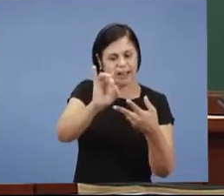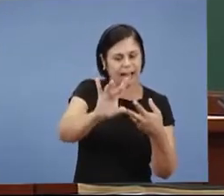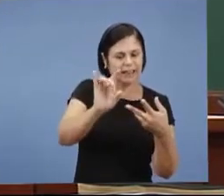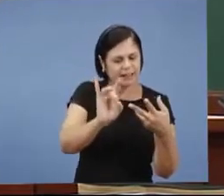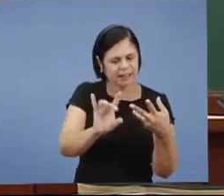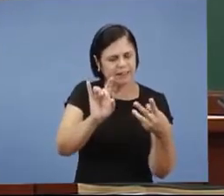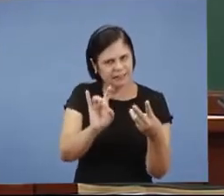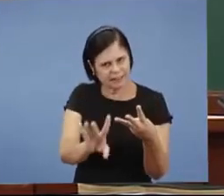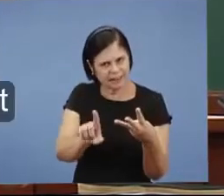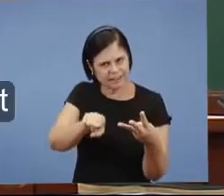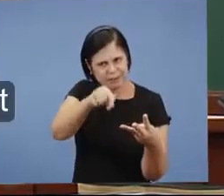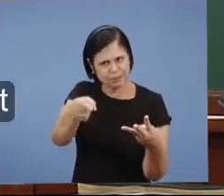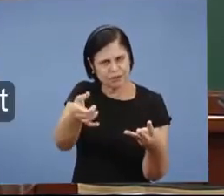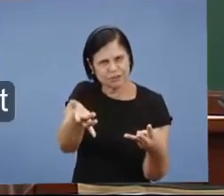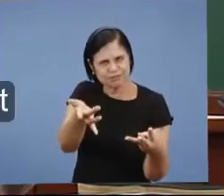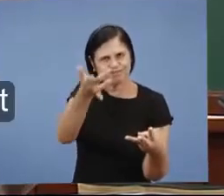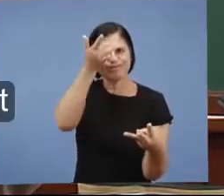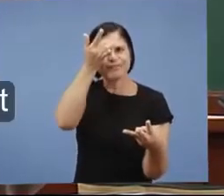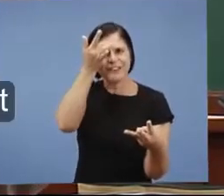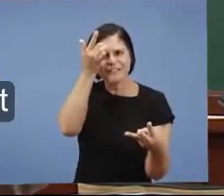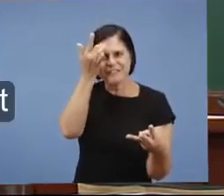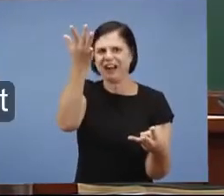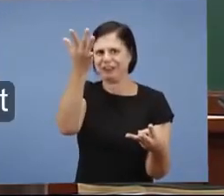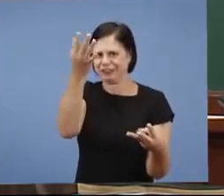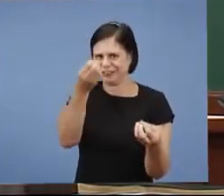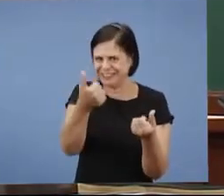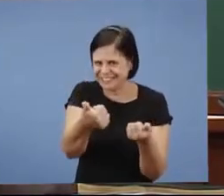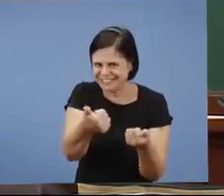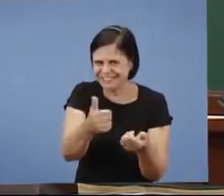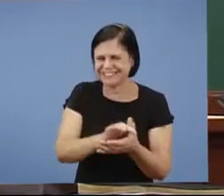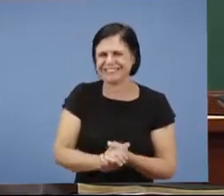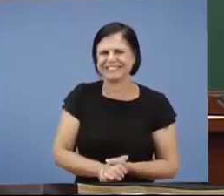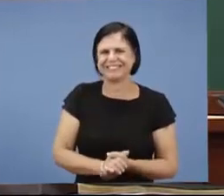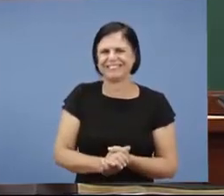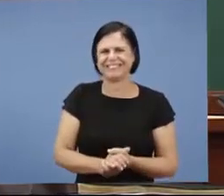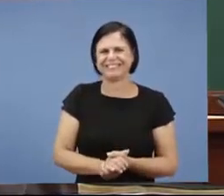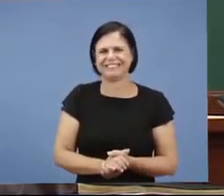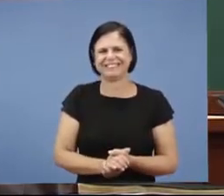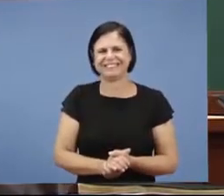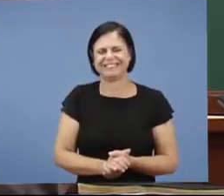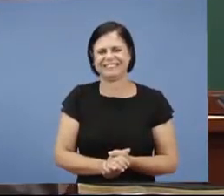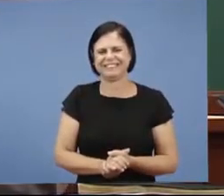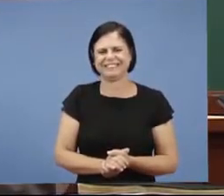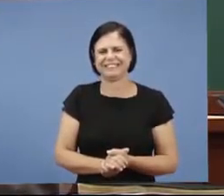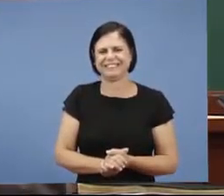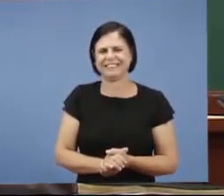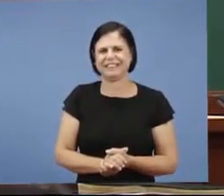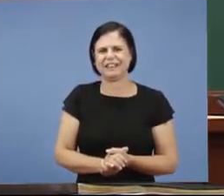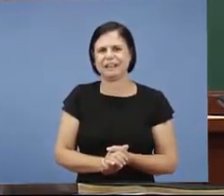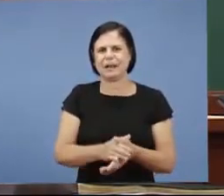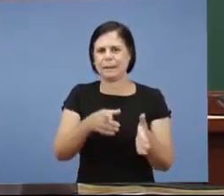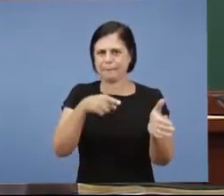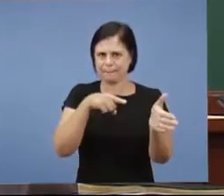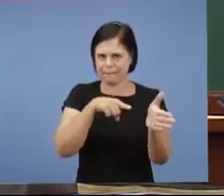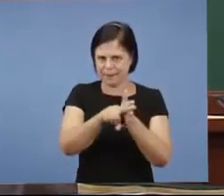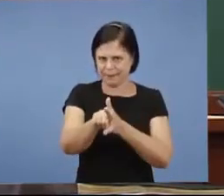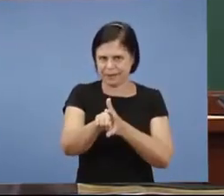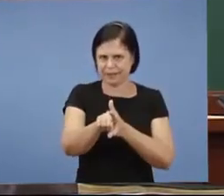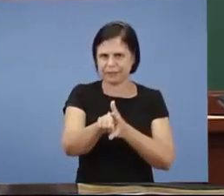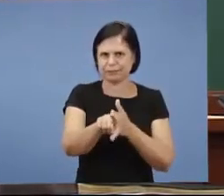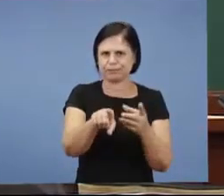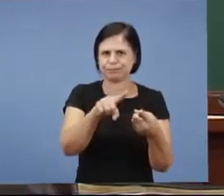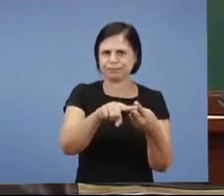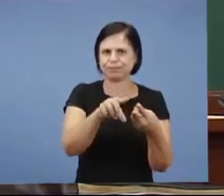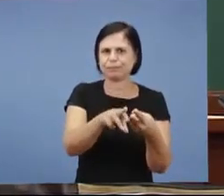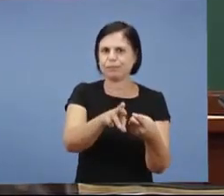delas para facilitar aos irmãos o entendimento do assunto. Vamos então às respostas. Então aqui, a primeira resposta,